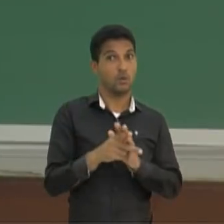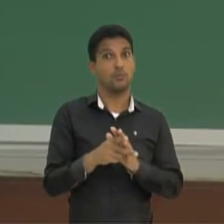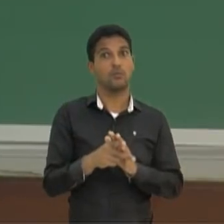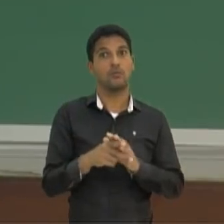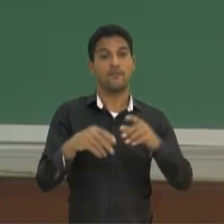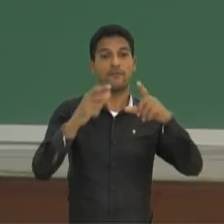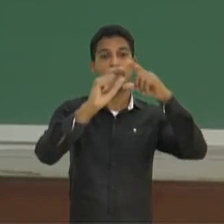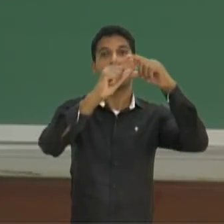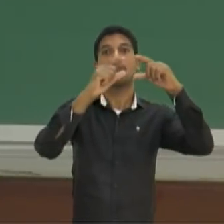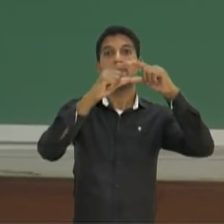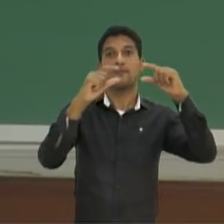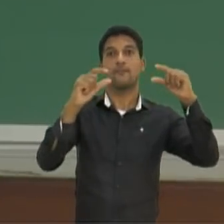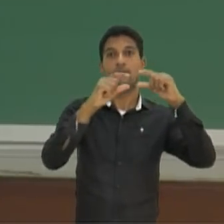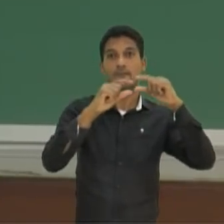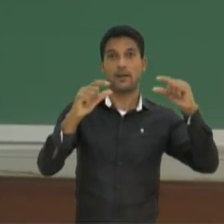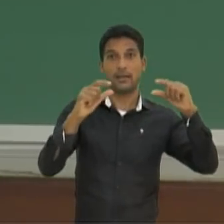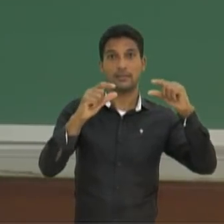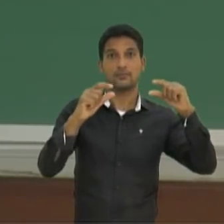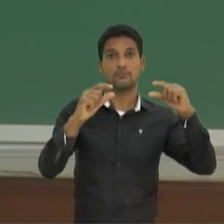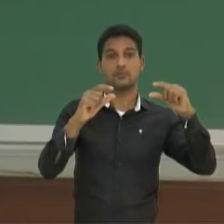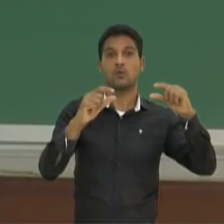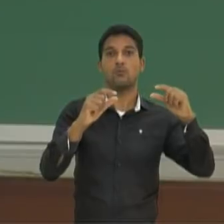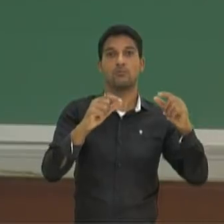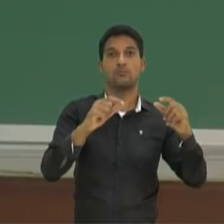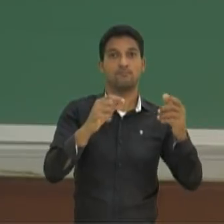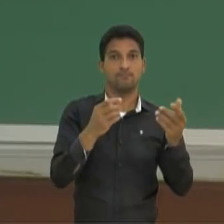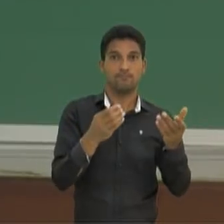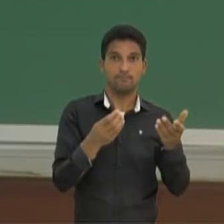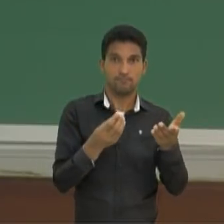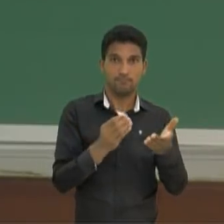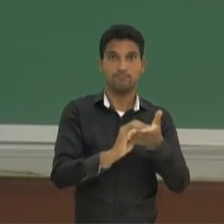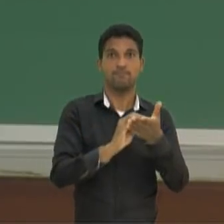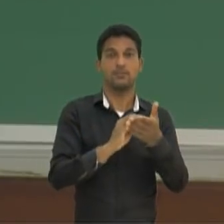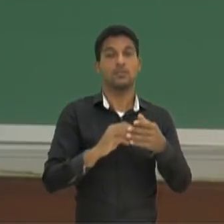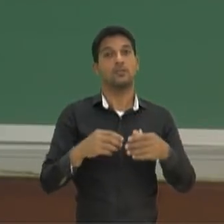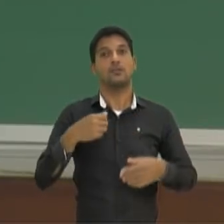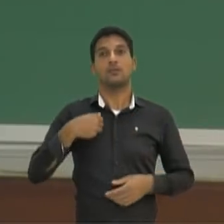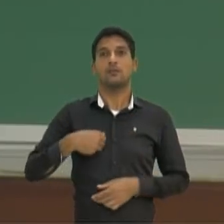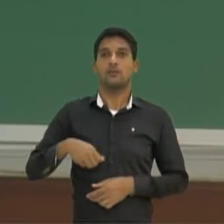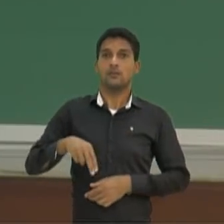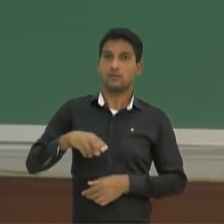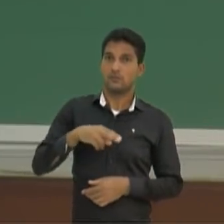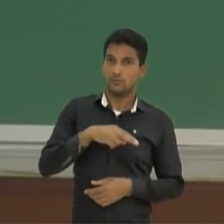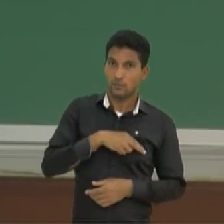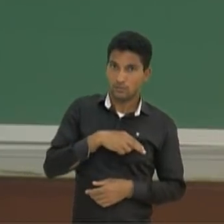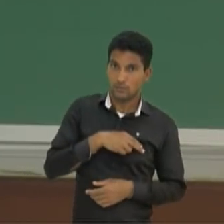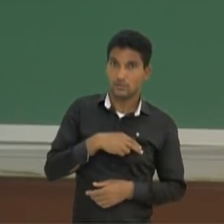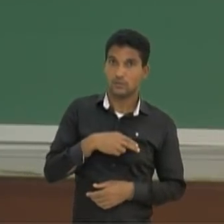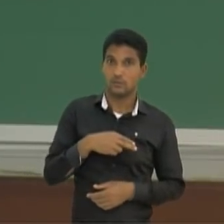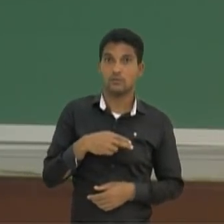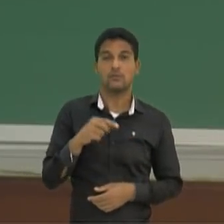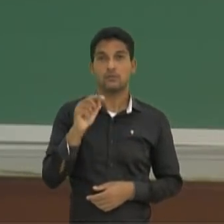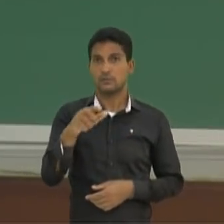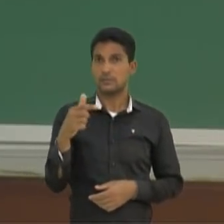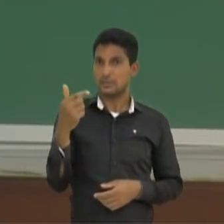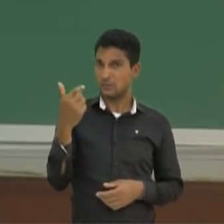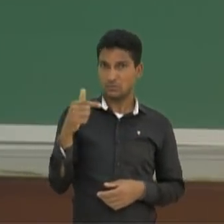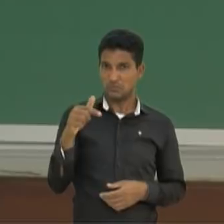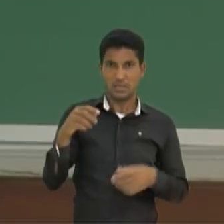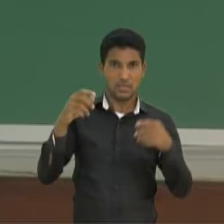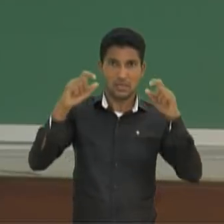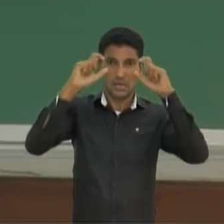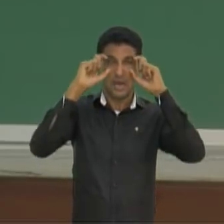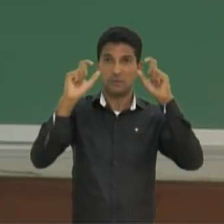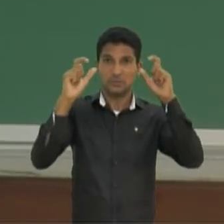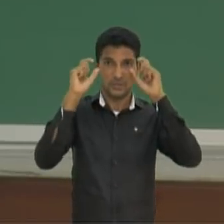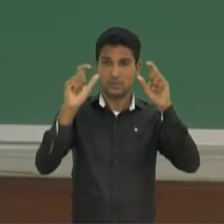por ironia, ele diria, nossa, mas você não tem ambição nenhuma para o seu dia? Você não tem nenhum projeto para realizar? Como assim? Né?